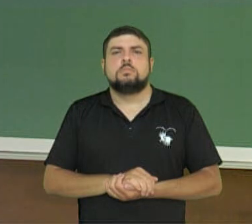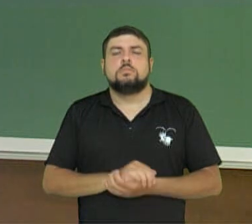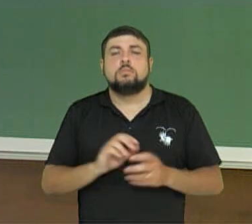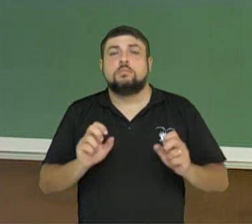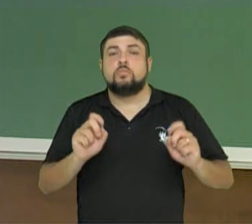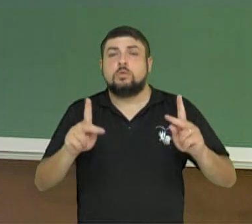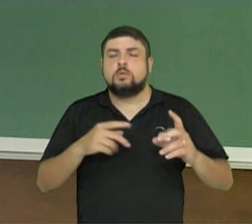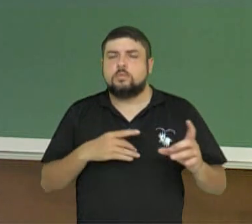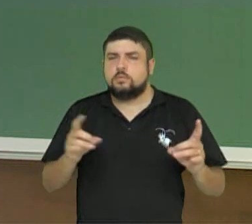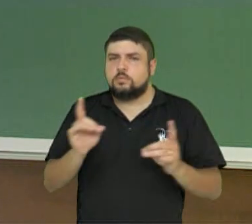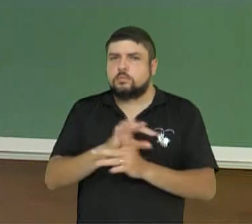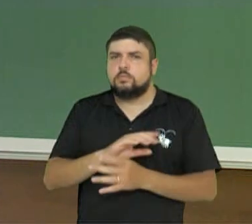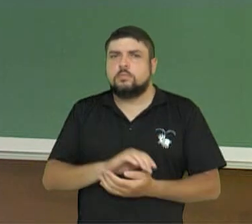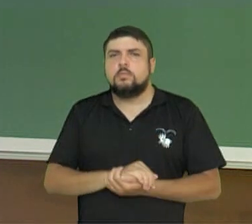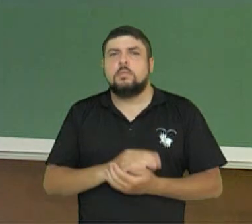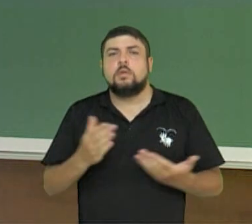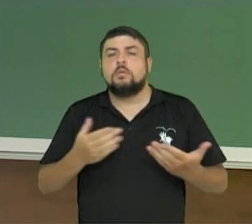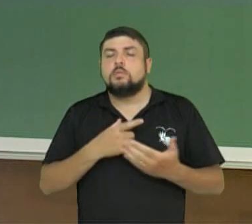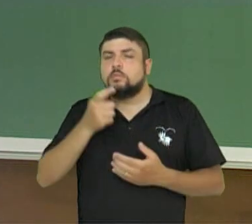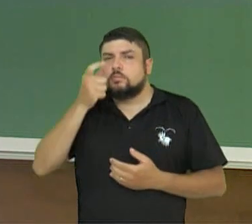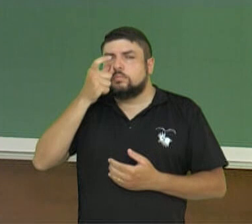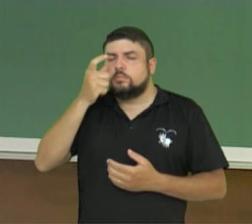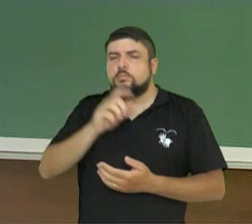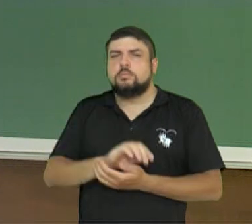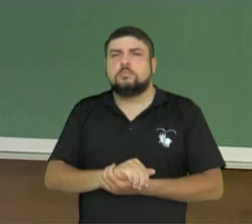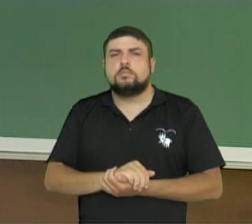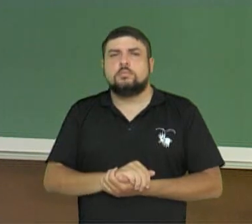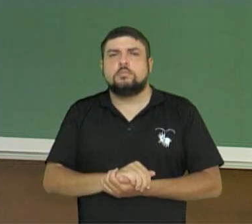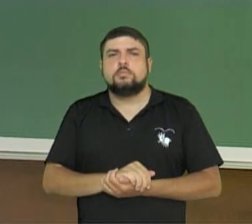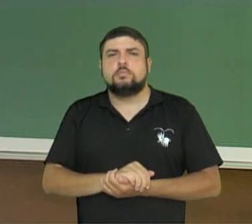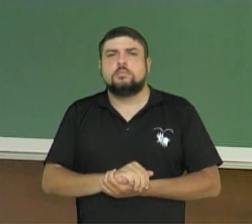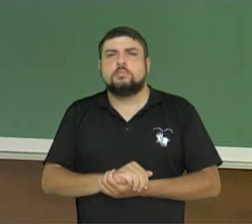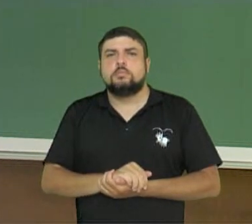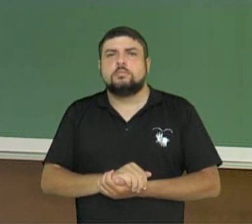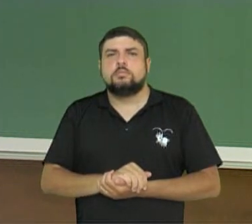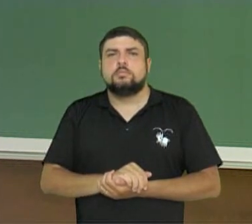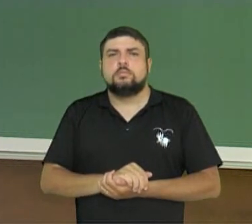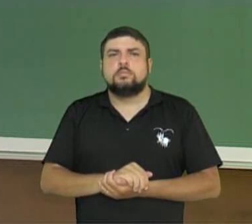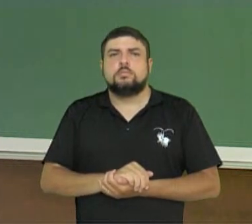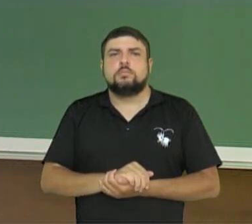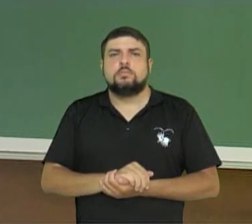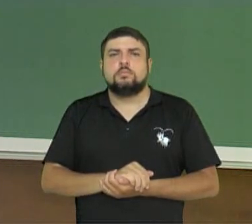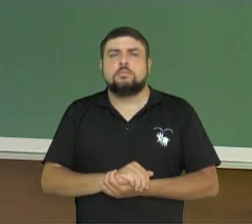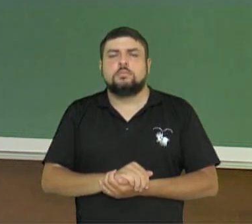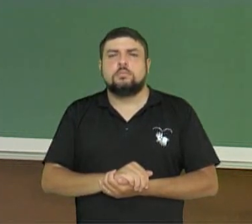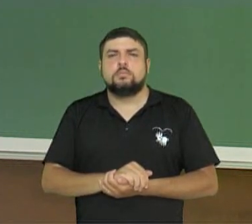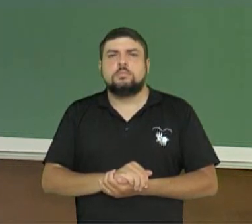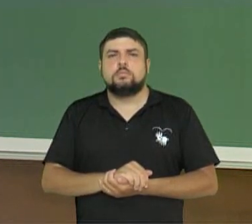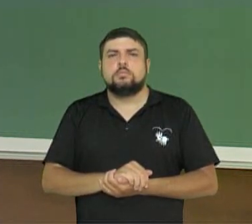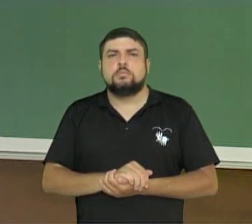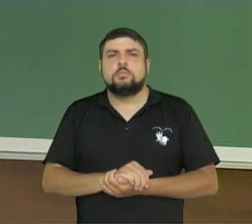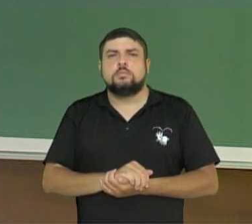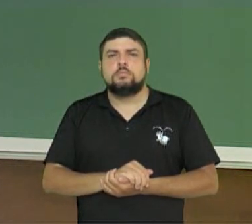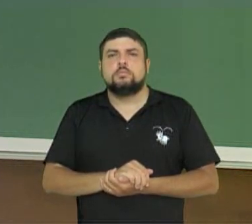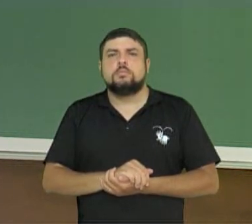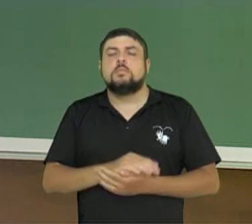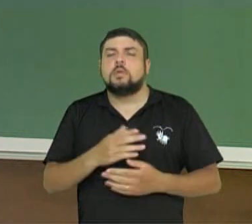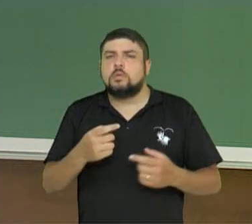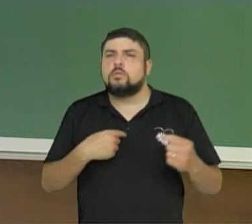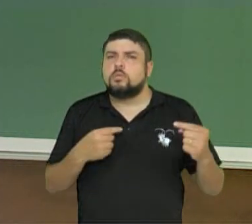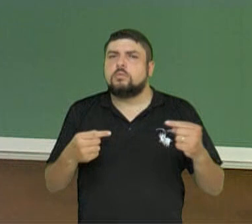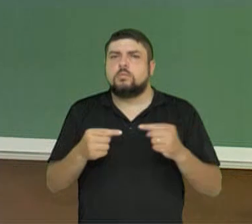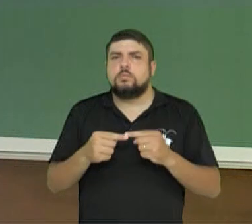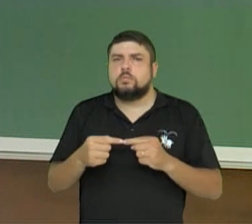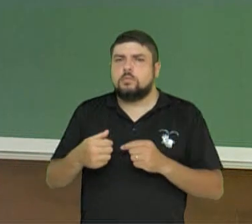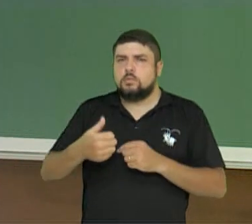Listo, chicos? Vamos ver então? Então, a historieta, né? Ela está de acordo com a primeira